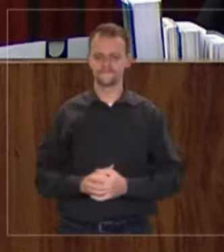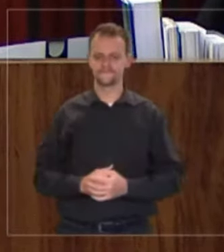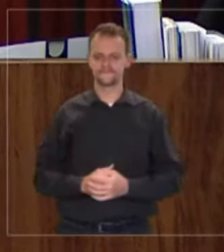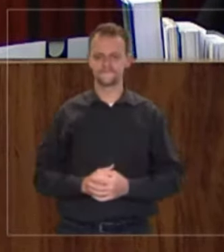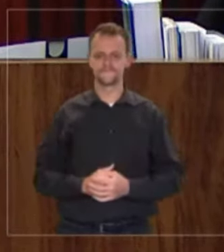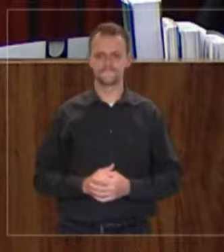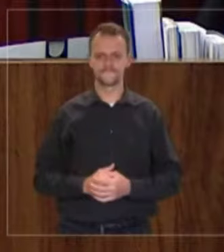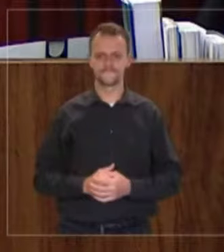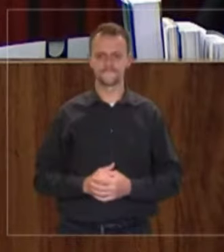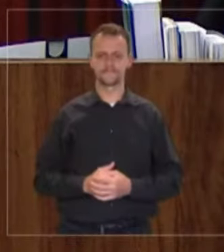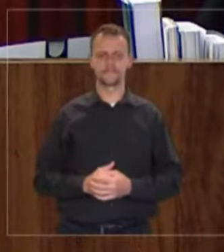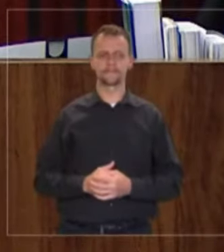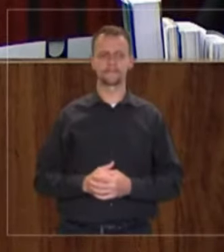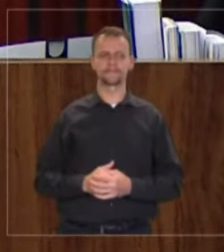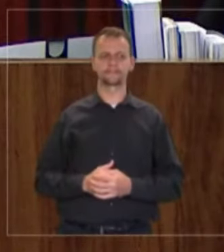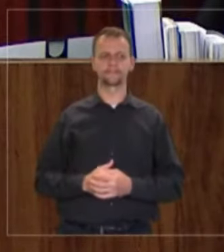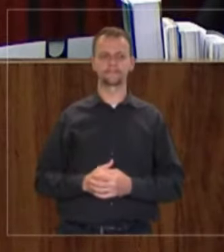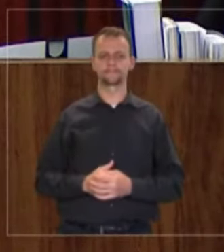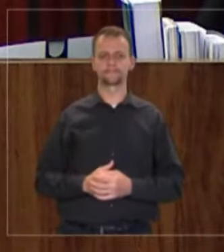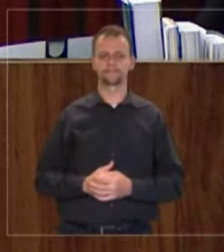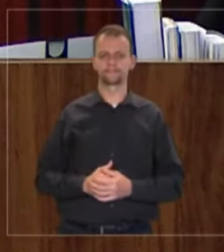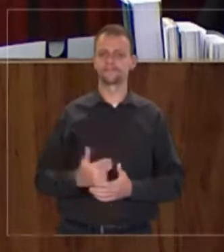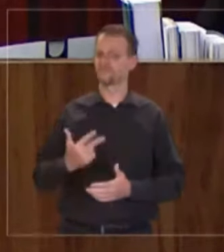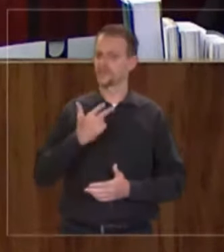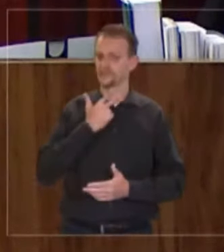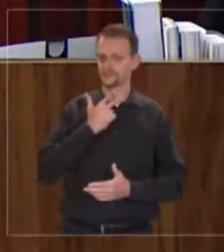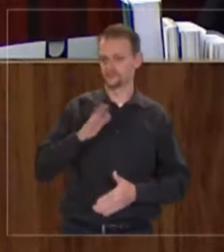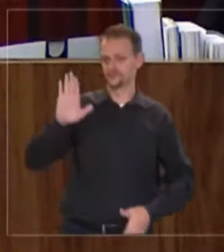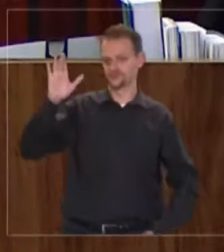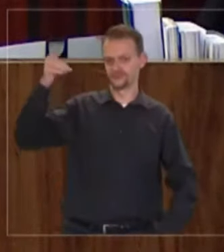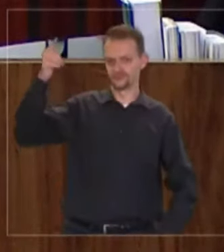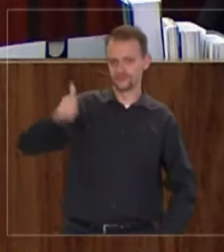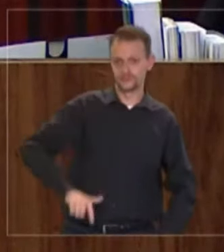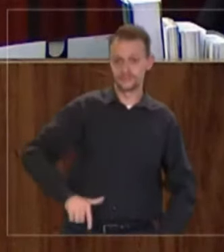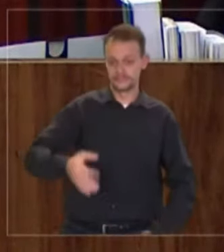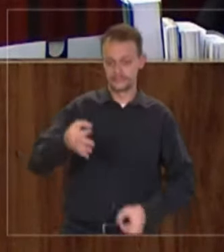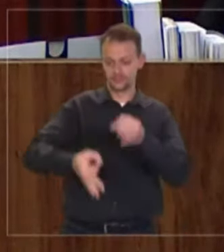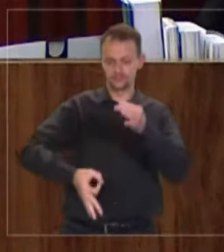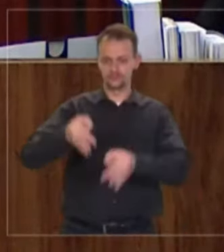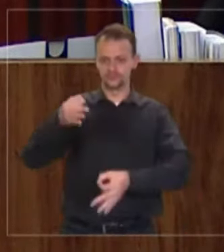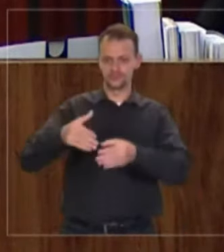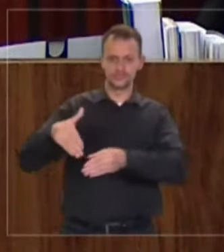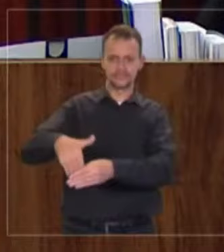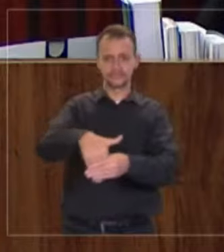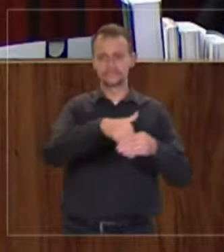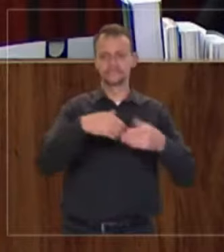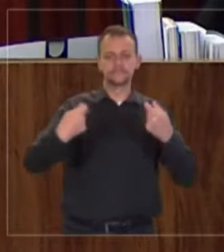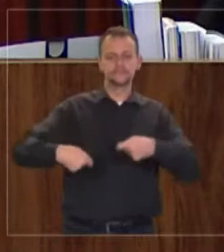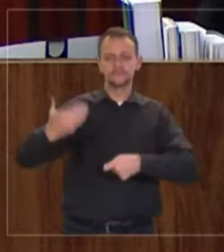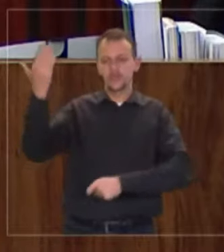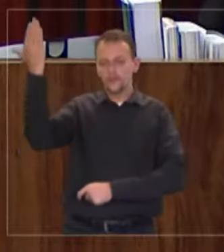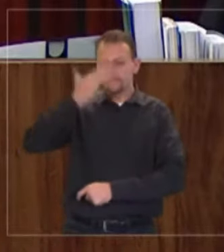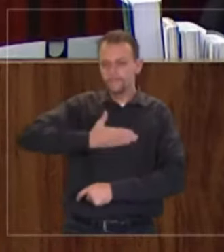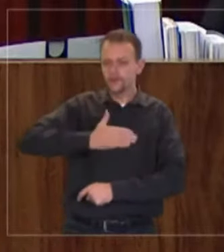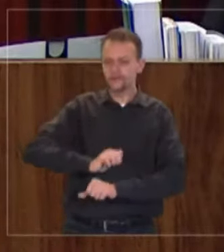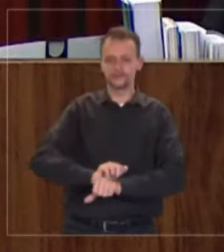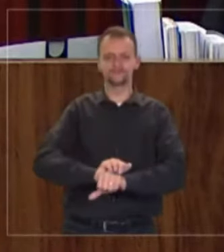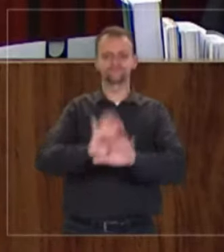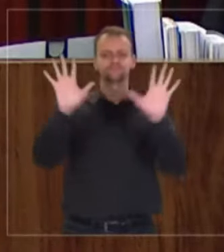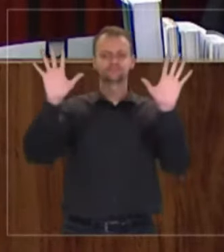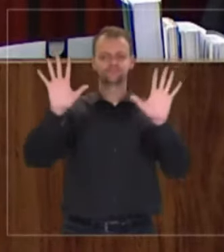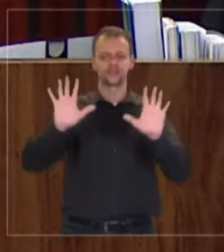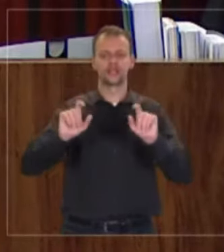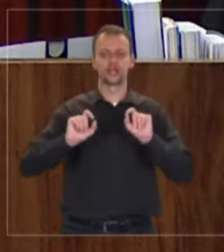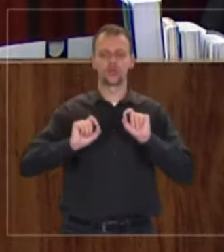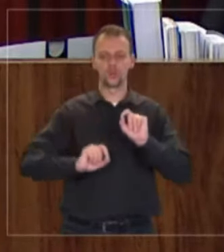inelegibilidade esse Tribunal Superior Eleitoral e a justiça eleitoral exige provas cab porque